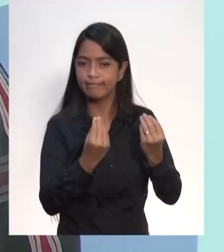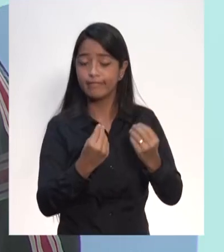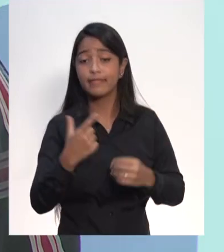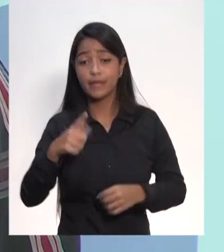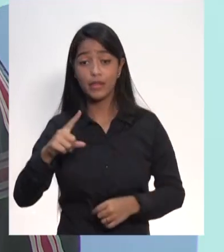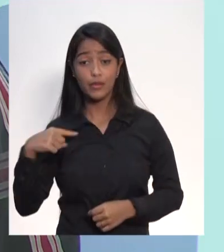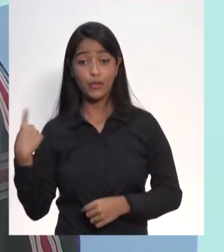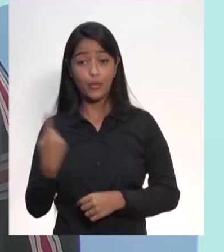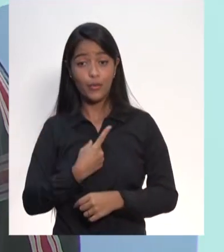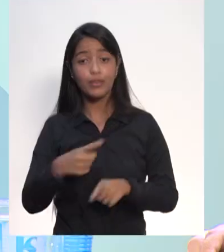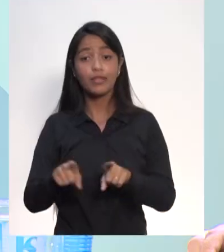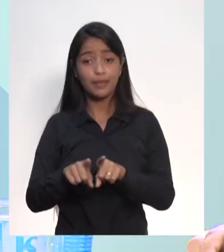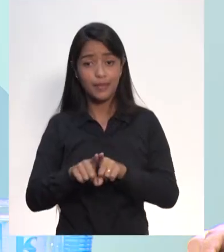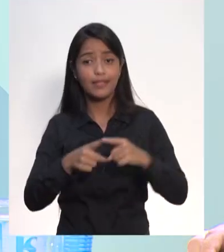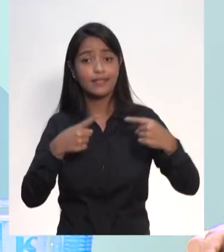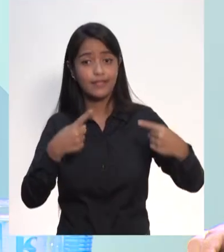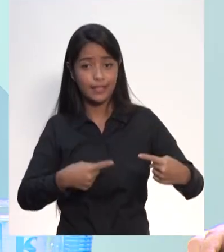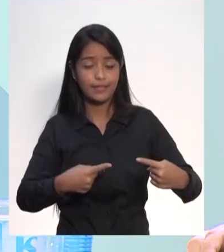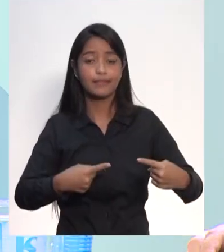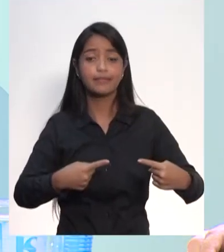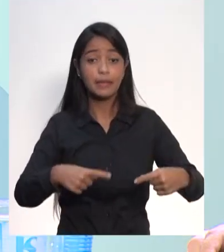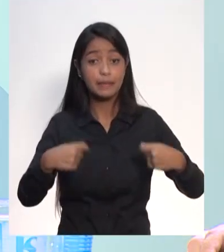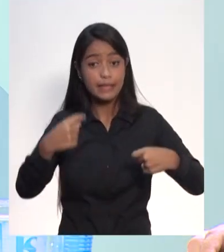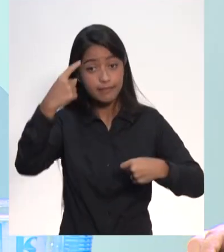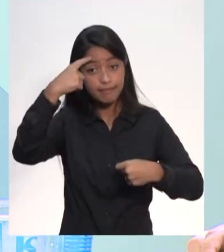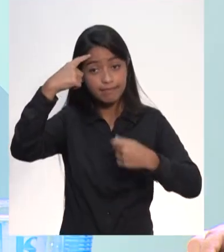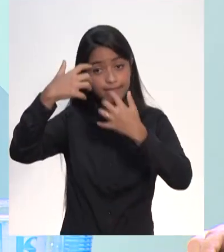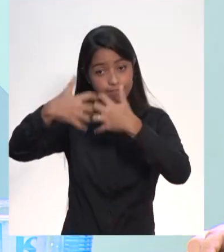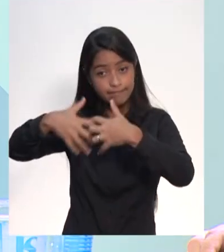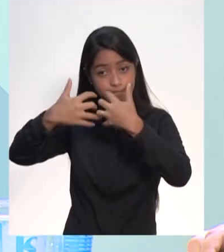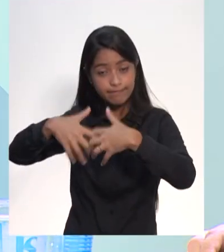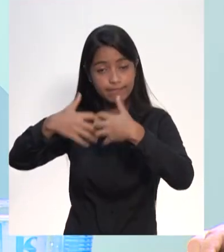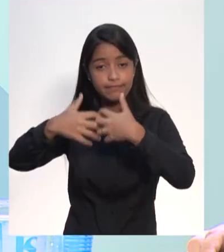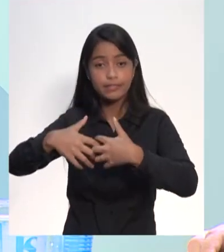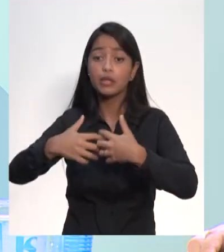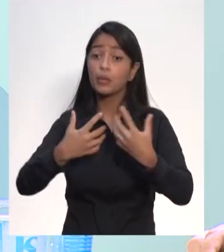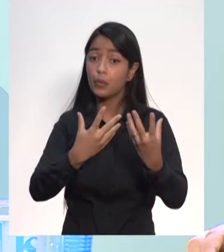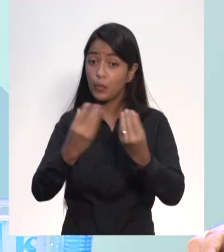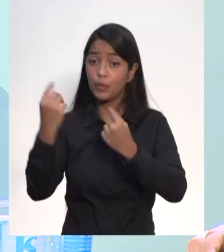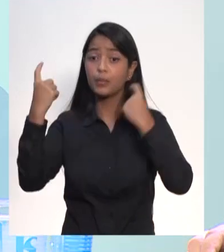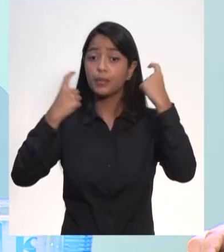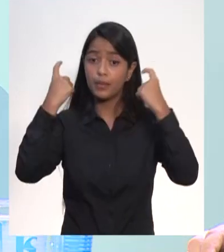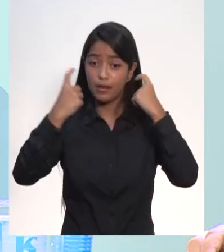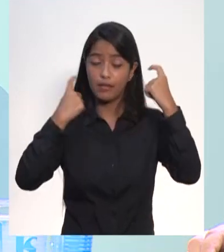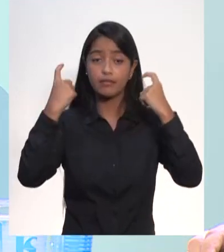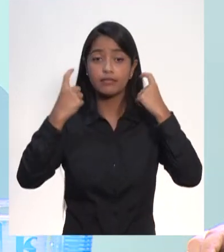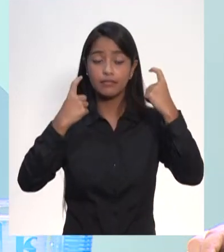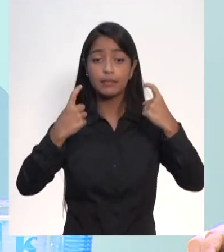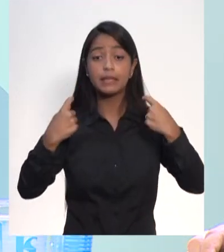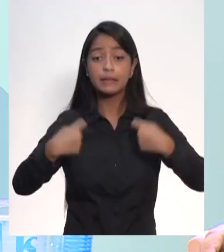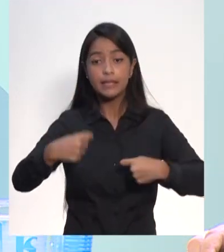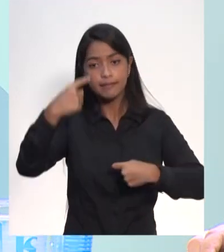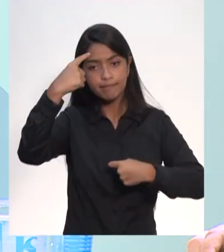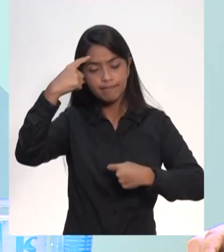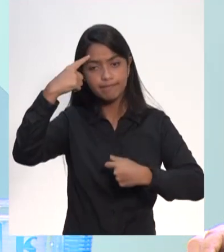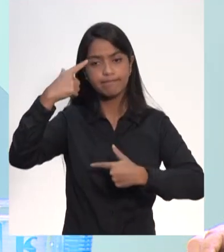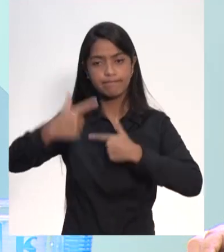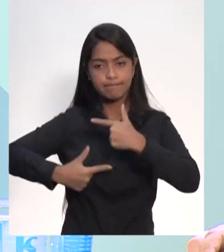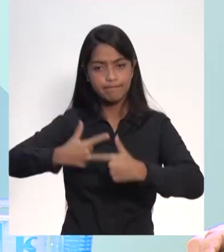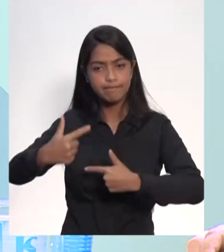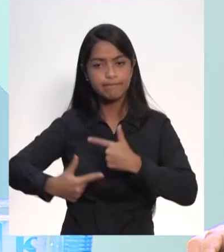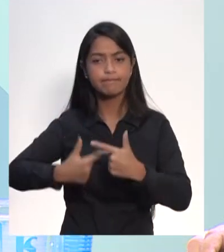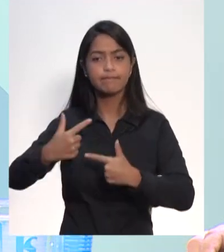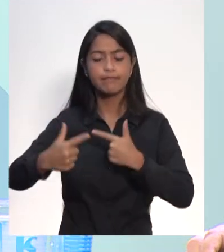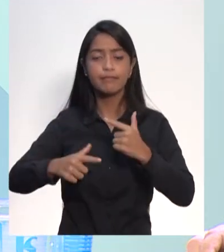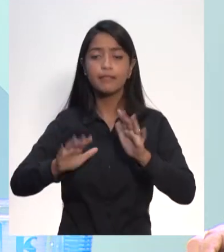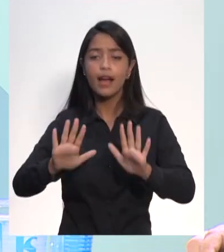muita reflexão, traz também preocupação, e nós precisamos trabalhar todas essas questões de uma maneira serena, de uma